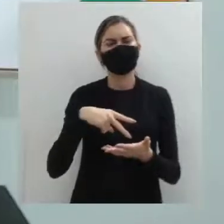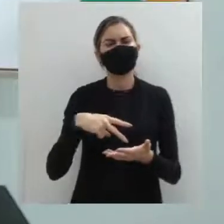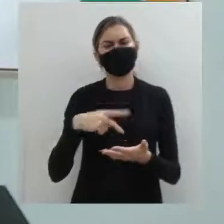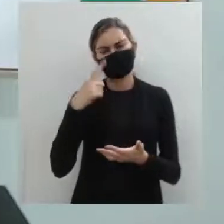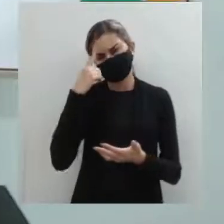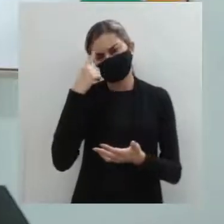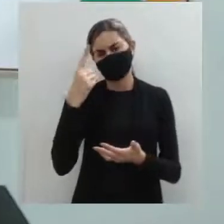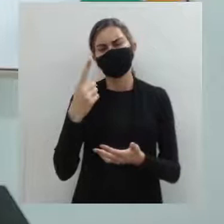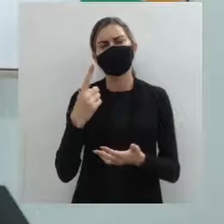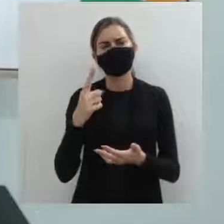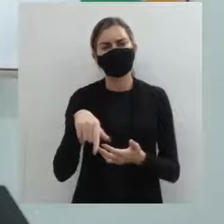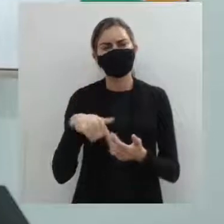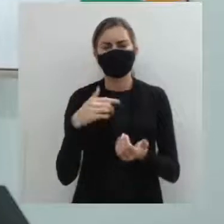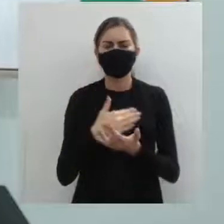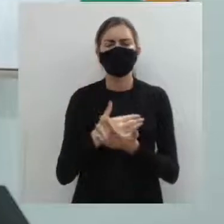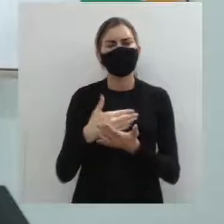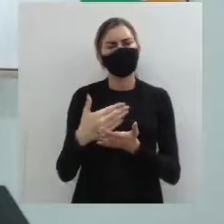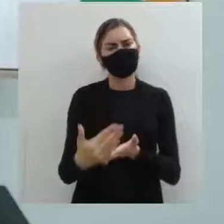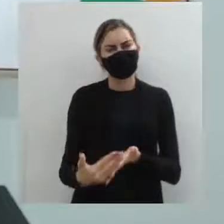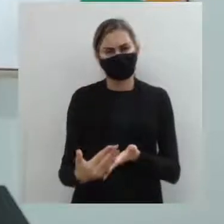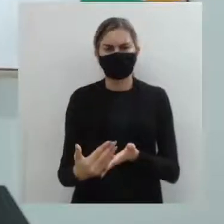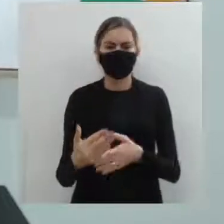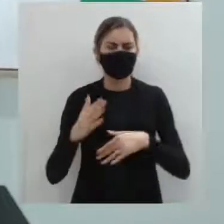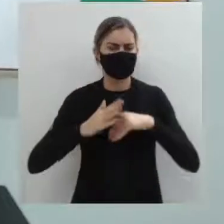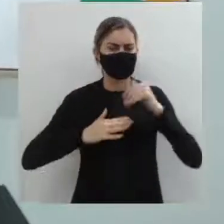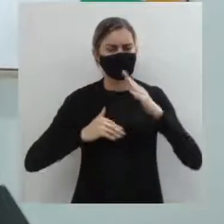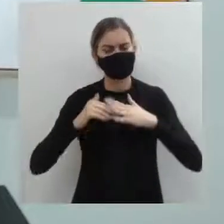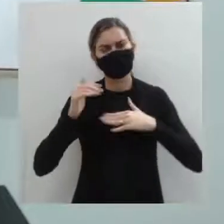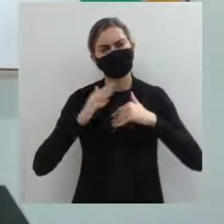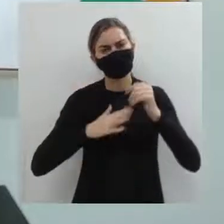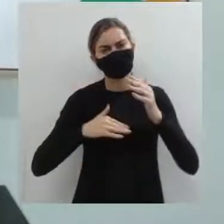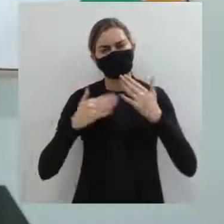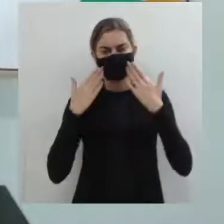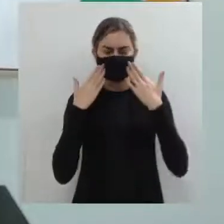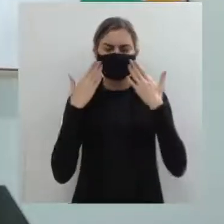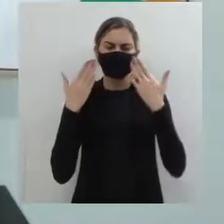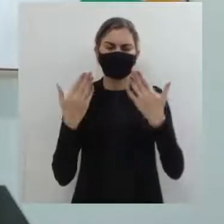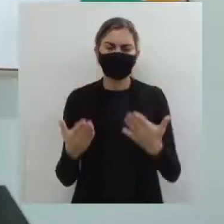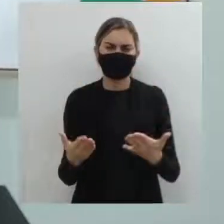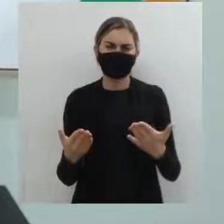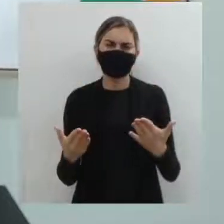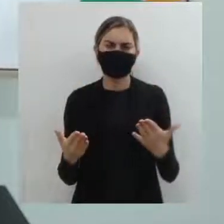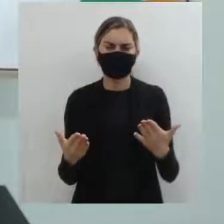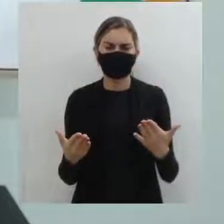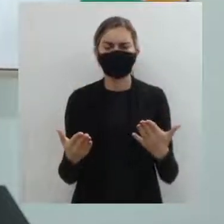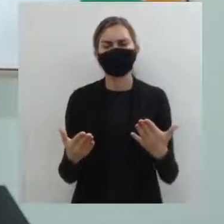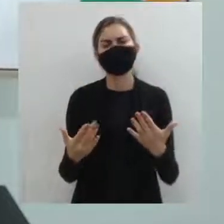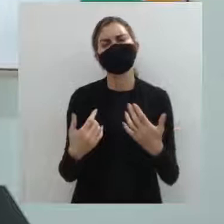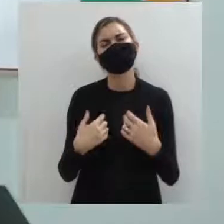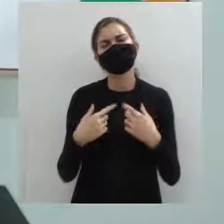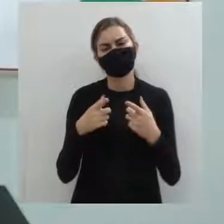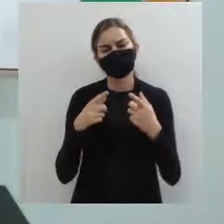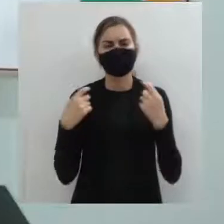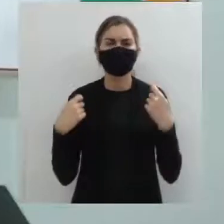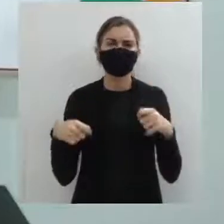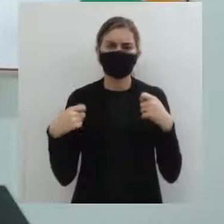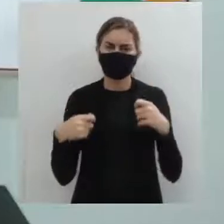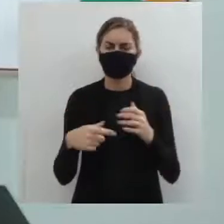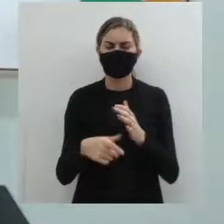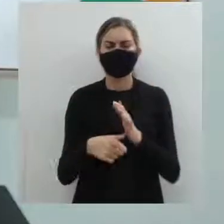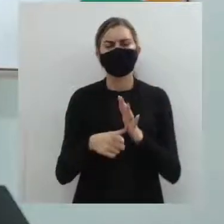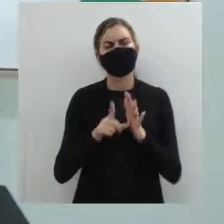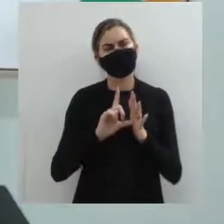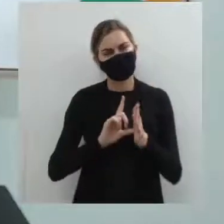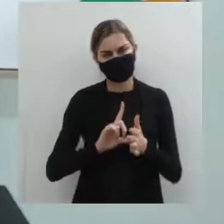Imagina que você vai começar a praticar uma apresentação de dança, então você precisa